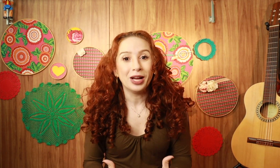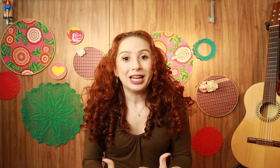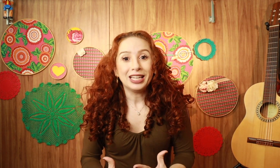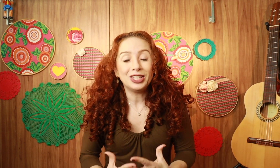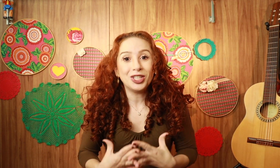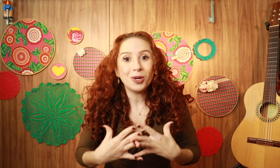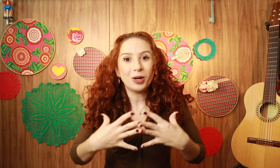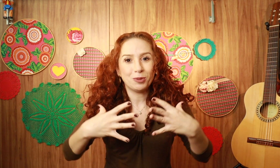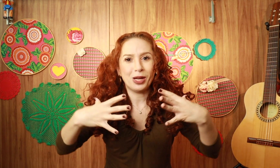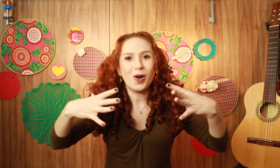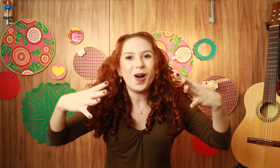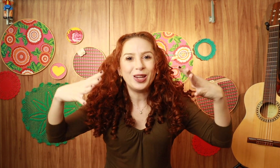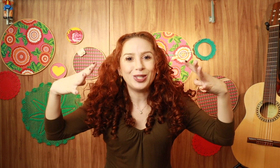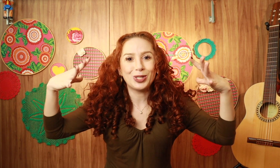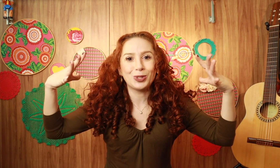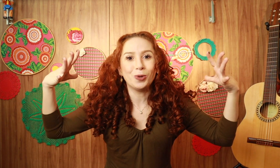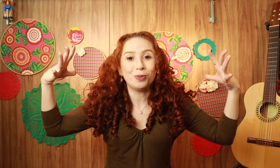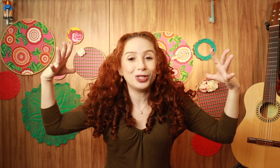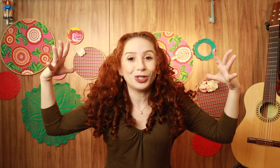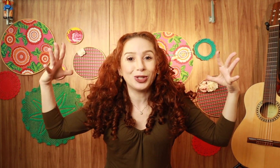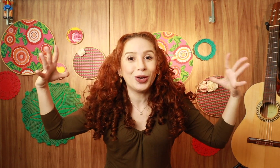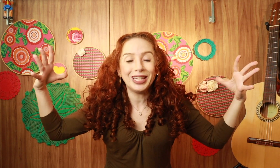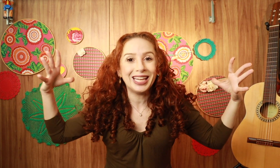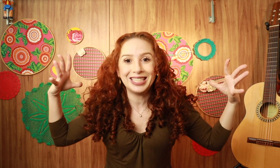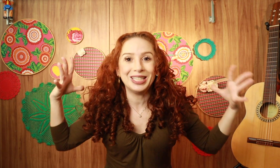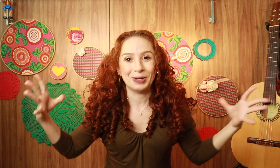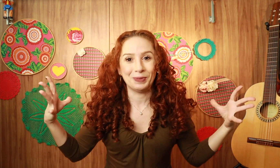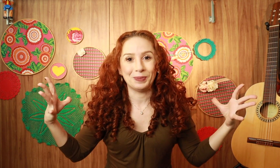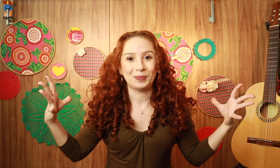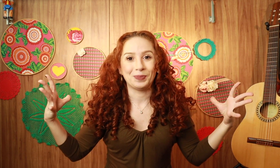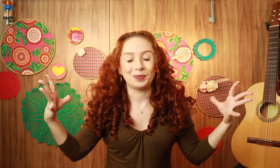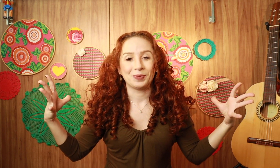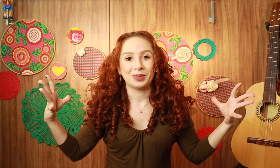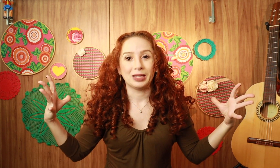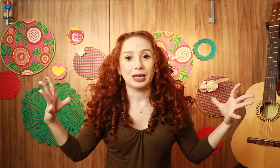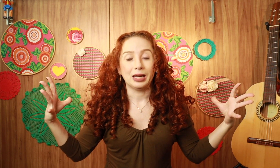avô, que tinham as maiores jubas de toda a região.